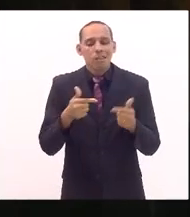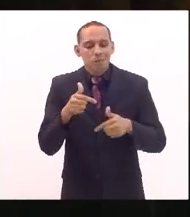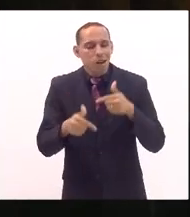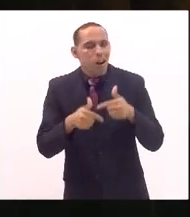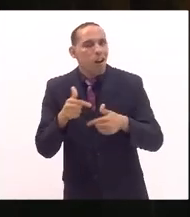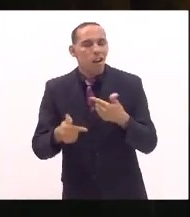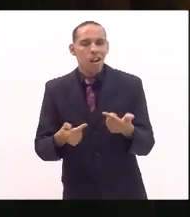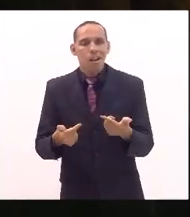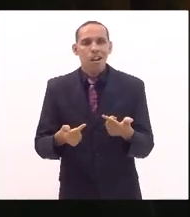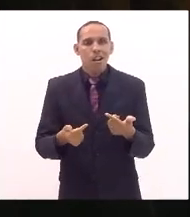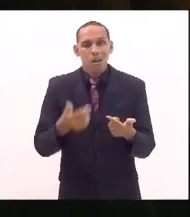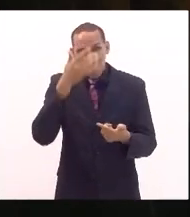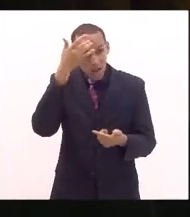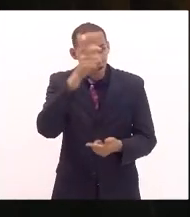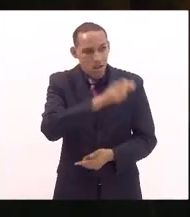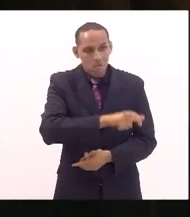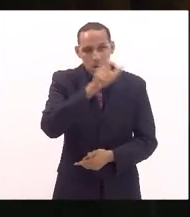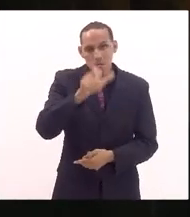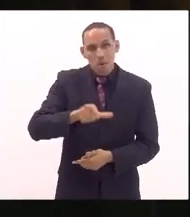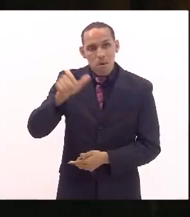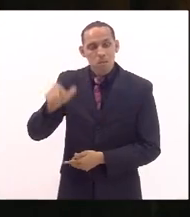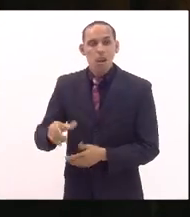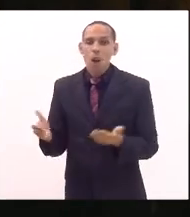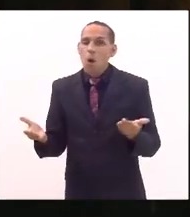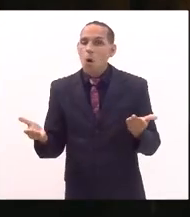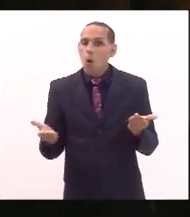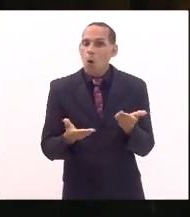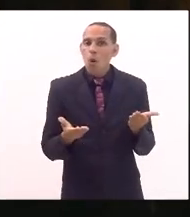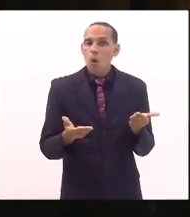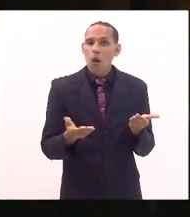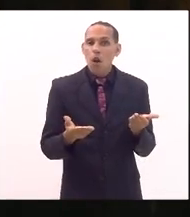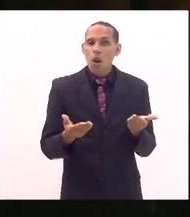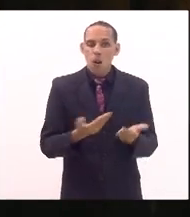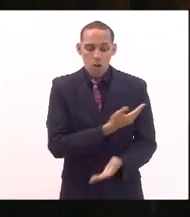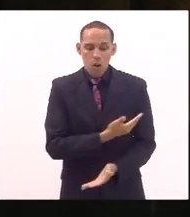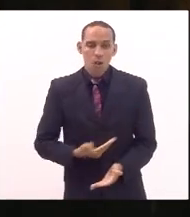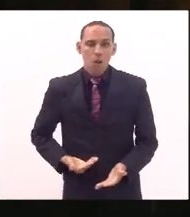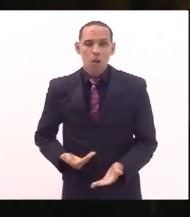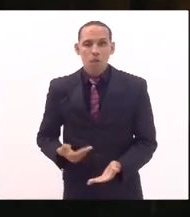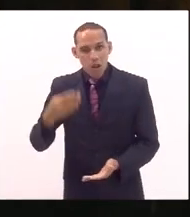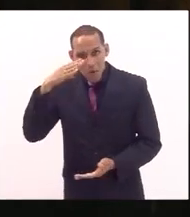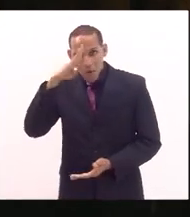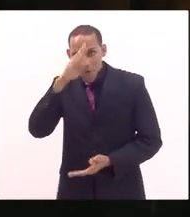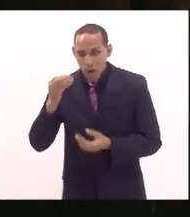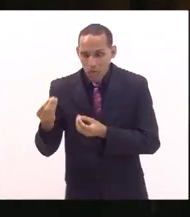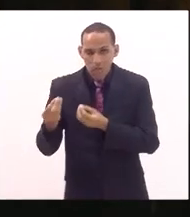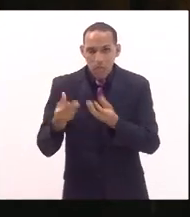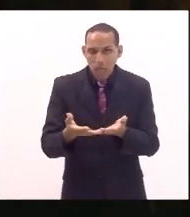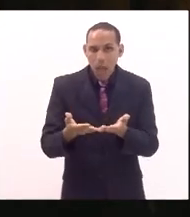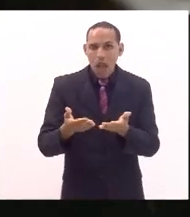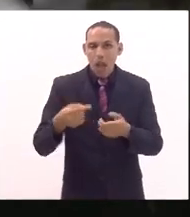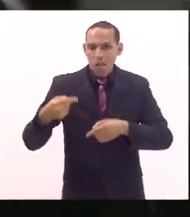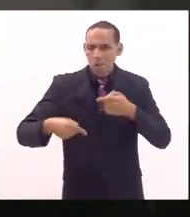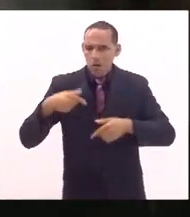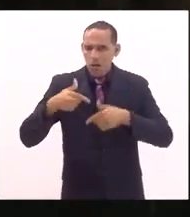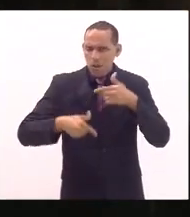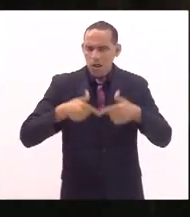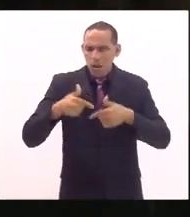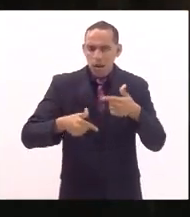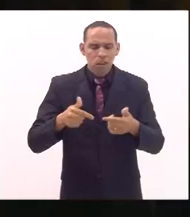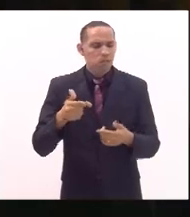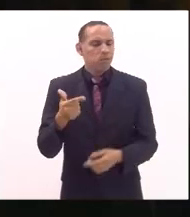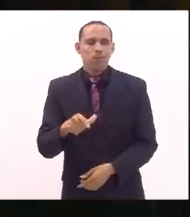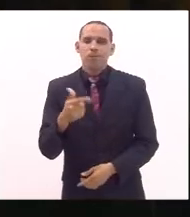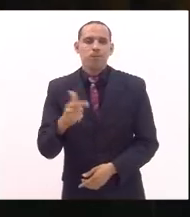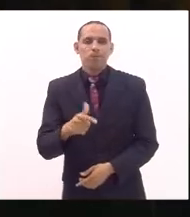emprego para aqueles aquelas que hoje não tem do governo bolsonaro lista uma política de emprego uma